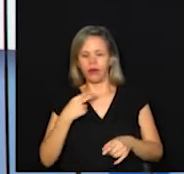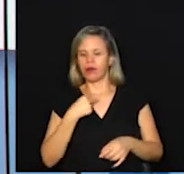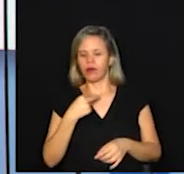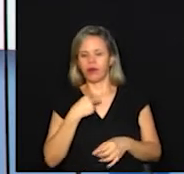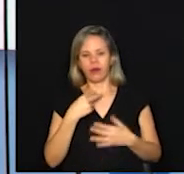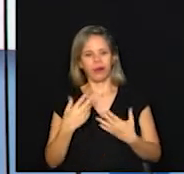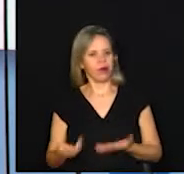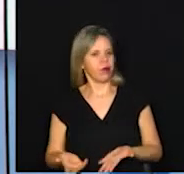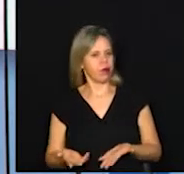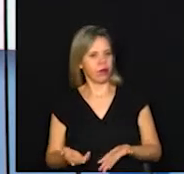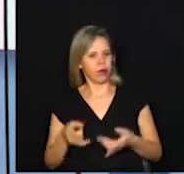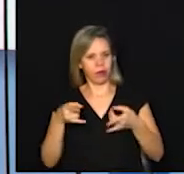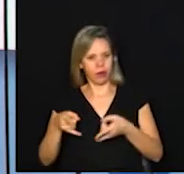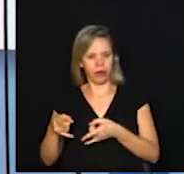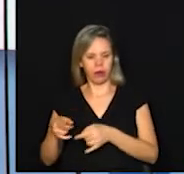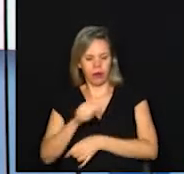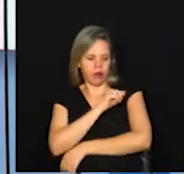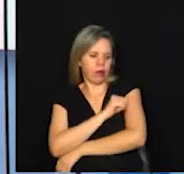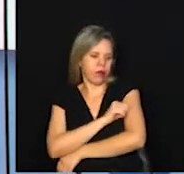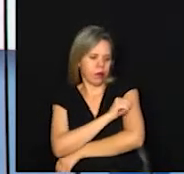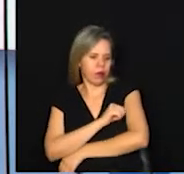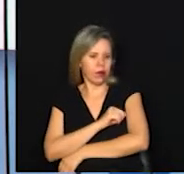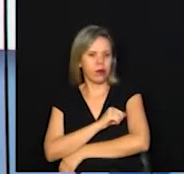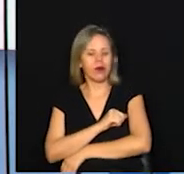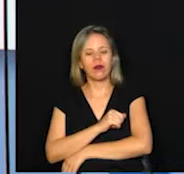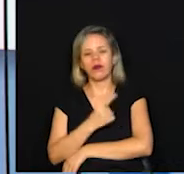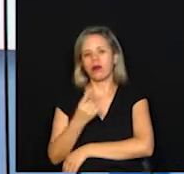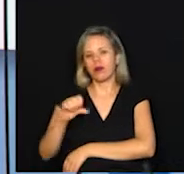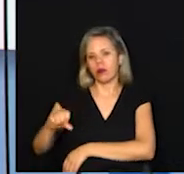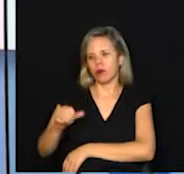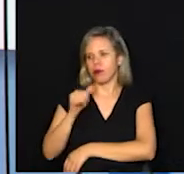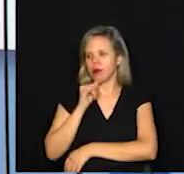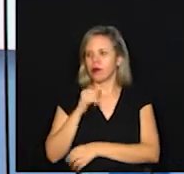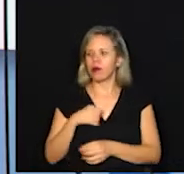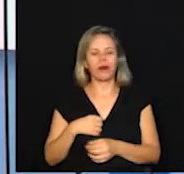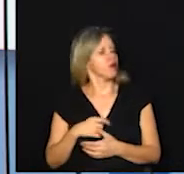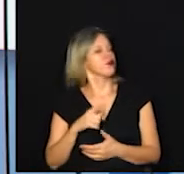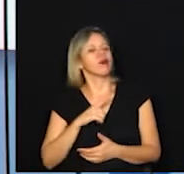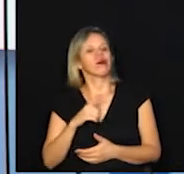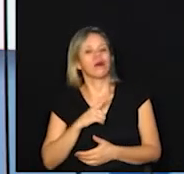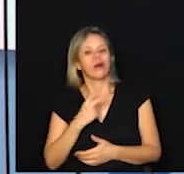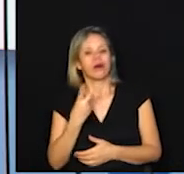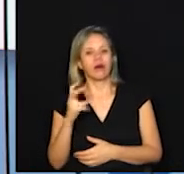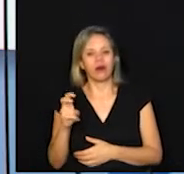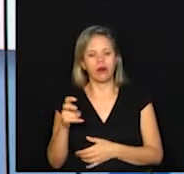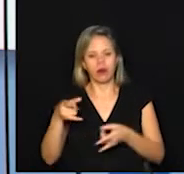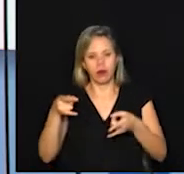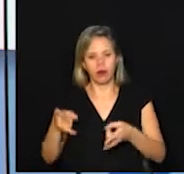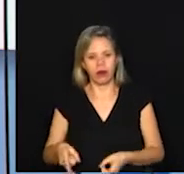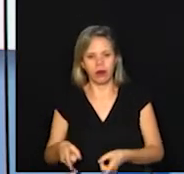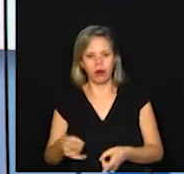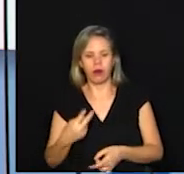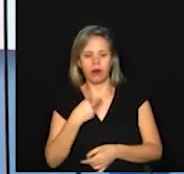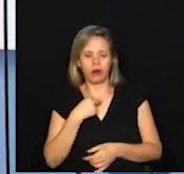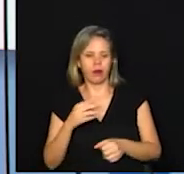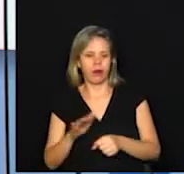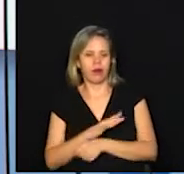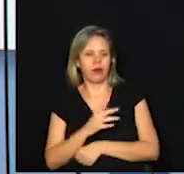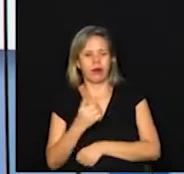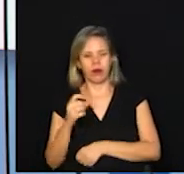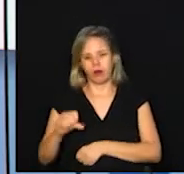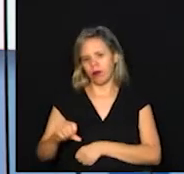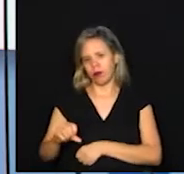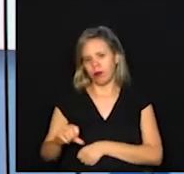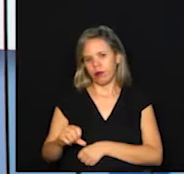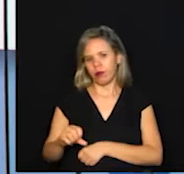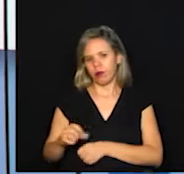ocupados. E dos leitos de enfermaria, dos 19... né? Nós temos 25 leitos ocupados e